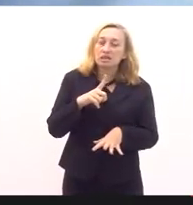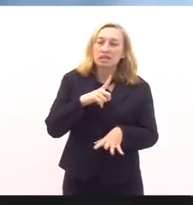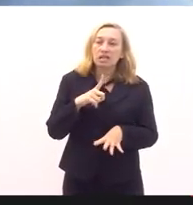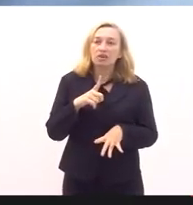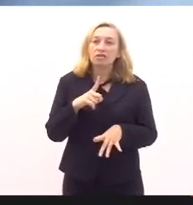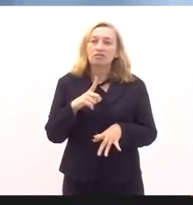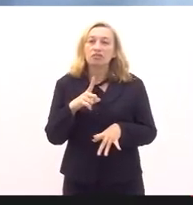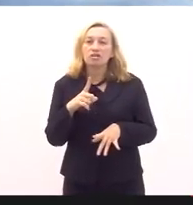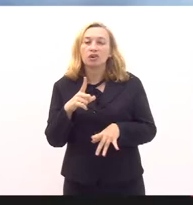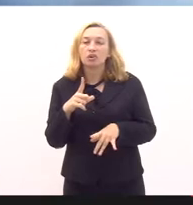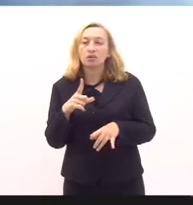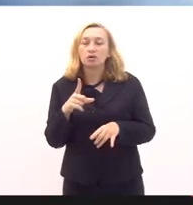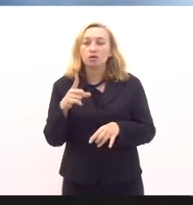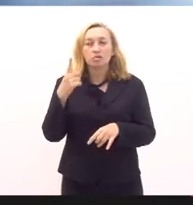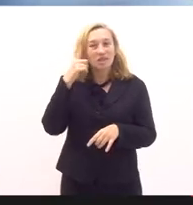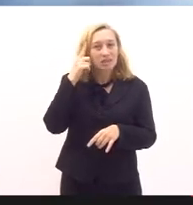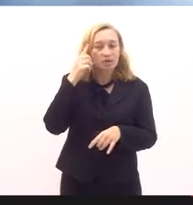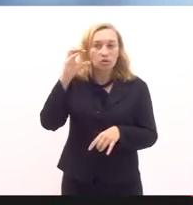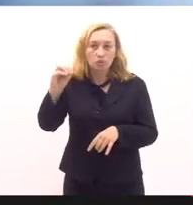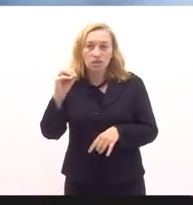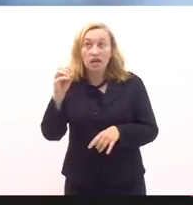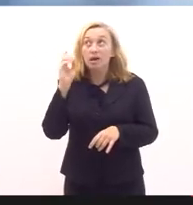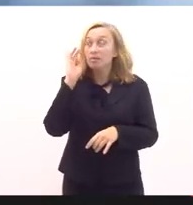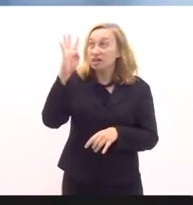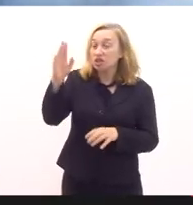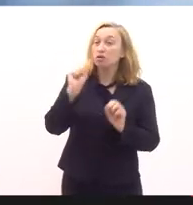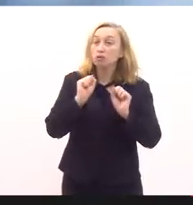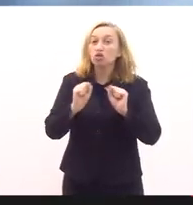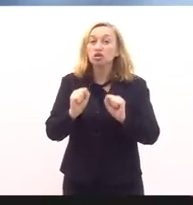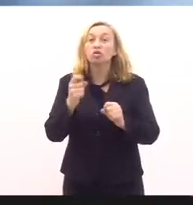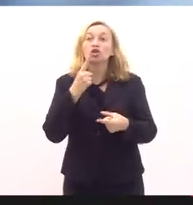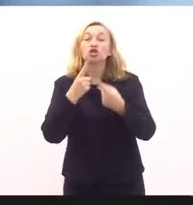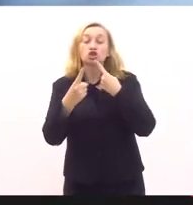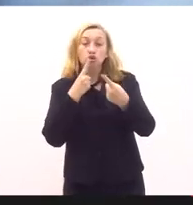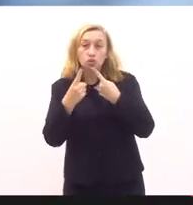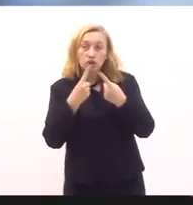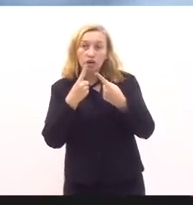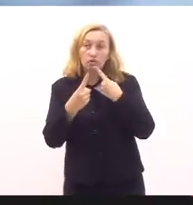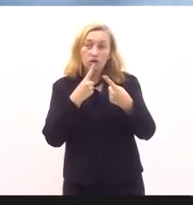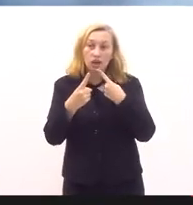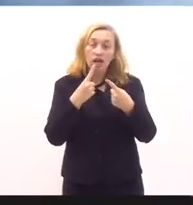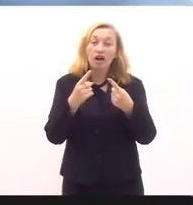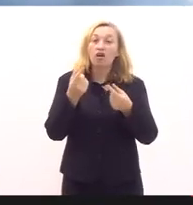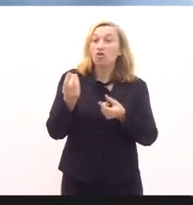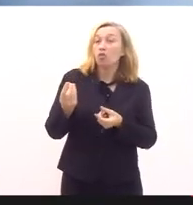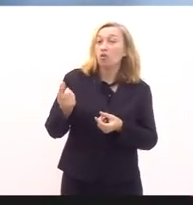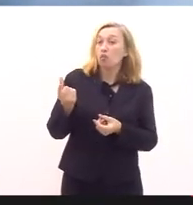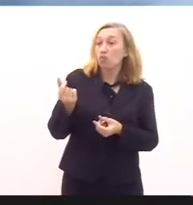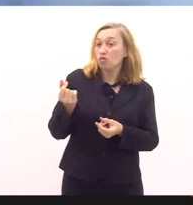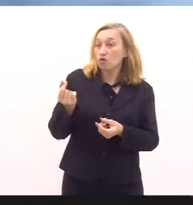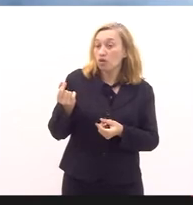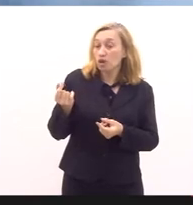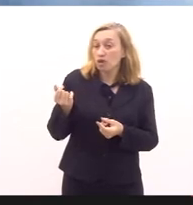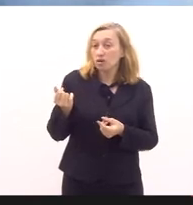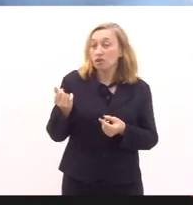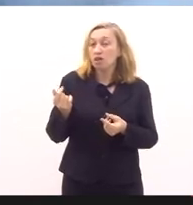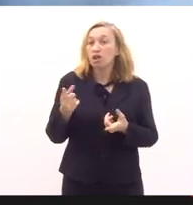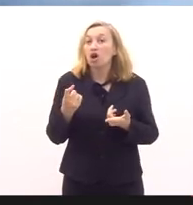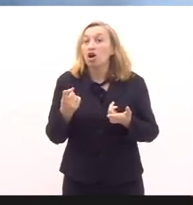do zero, é que nós imaginamos que podíamos discutir e dialogar valores. Nós não